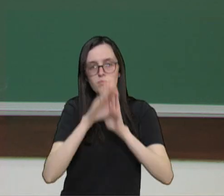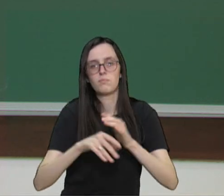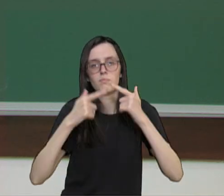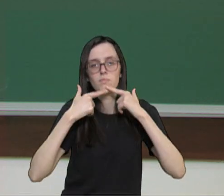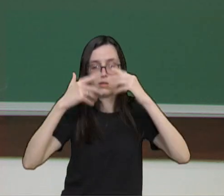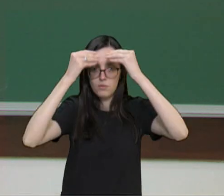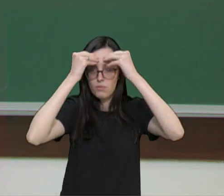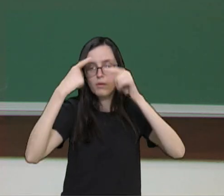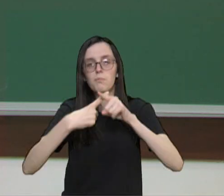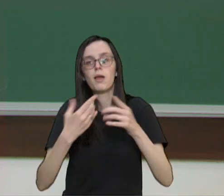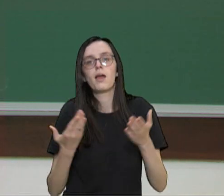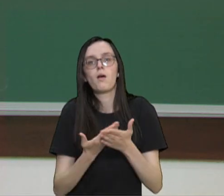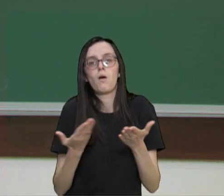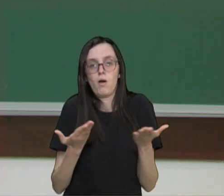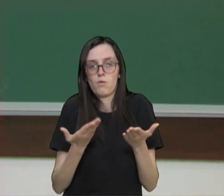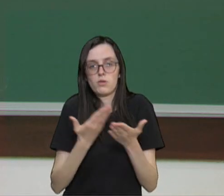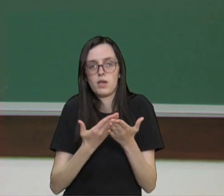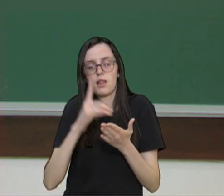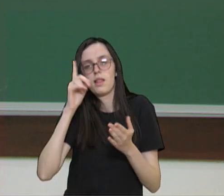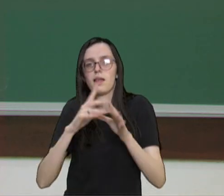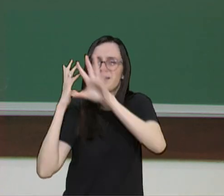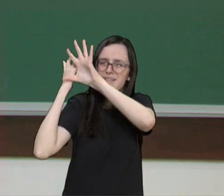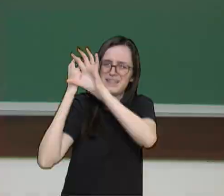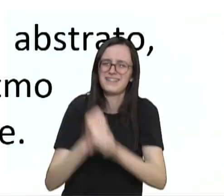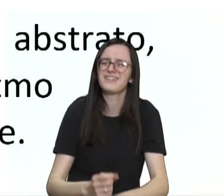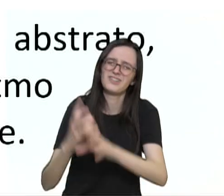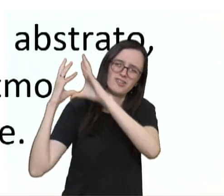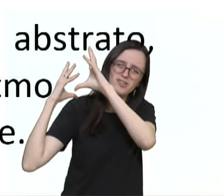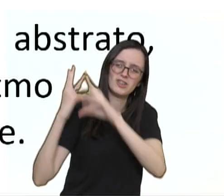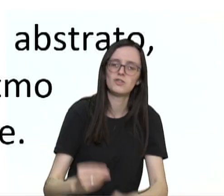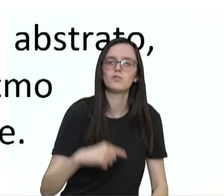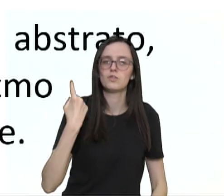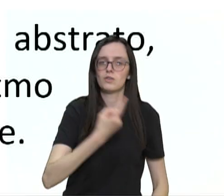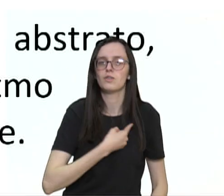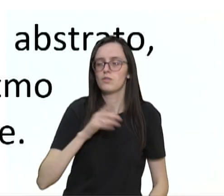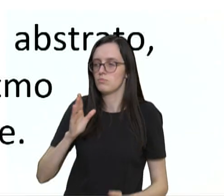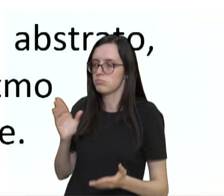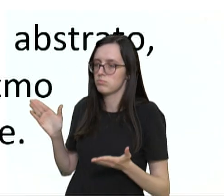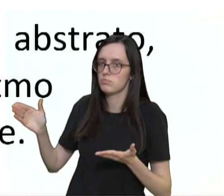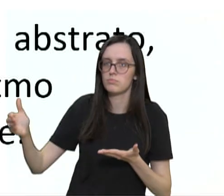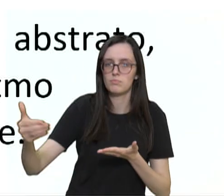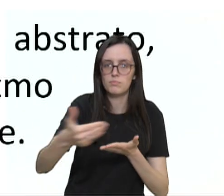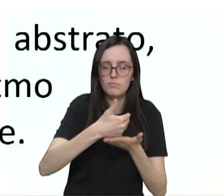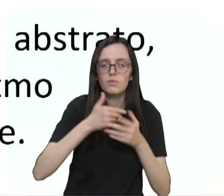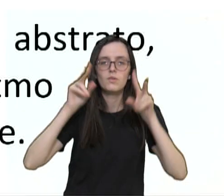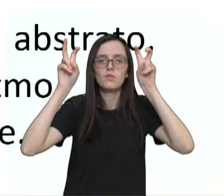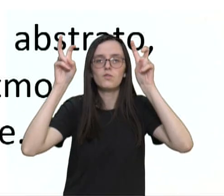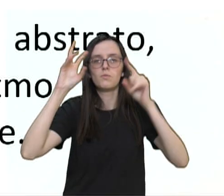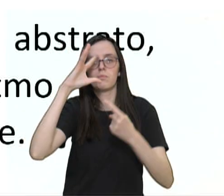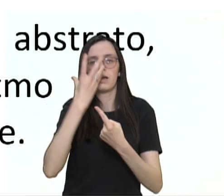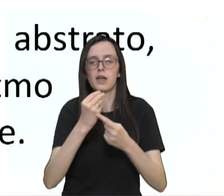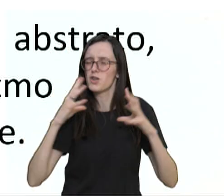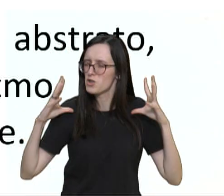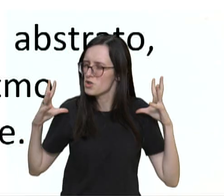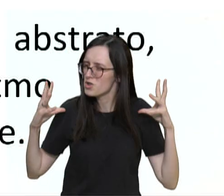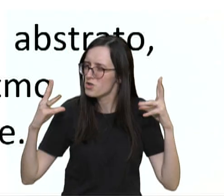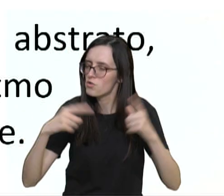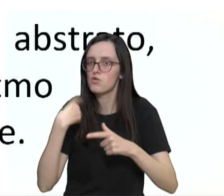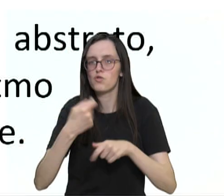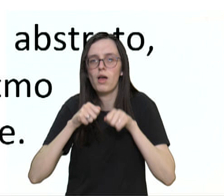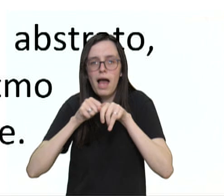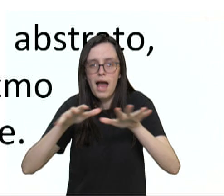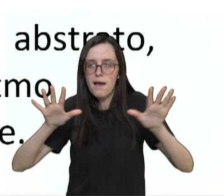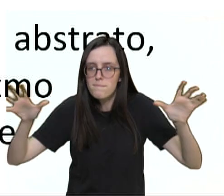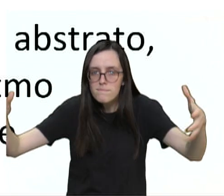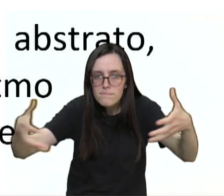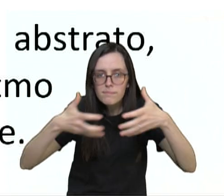linguagens, porque a aula de hoje é uma revisãozona de tudo. Tudo que a gente apanha ali na disciplina de arte, né? Tudo que a gente abrange, né?